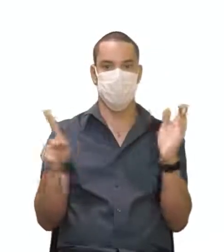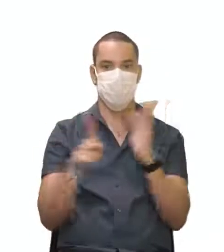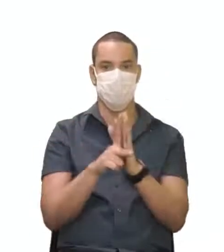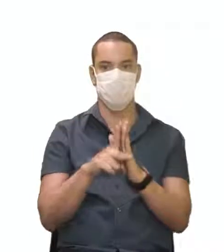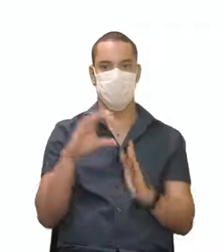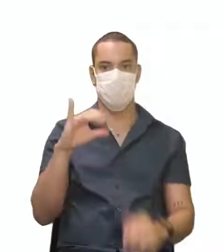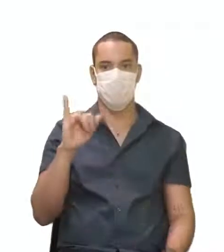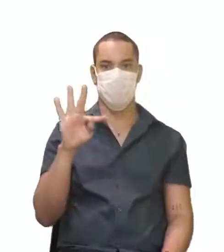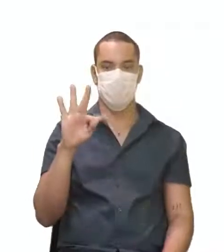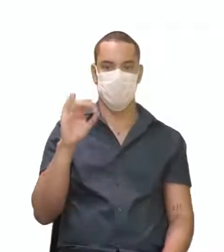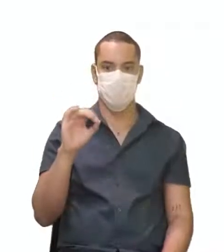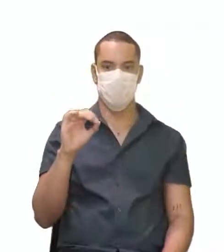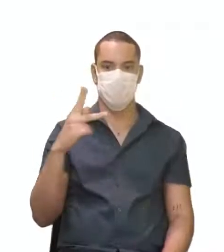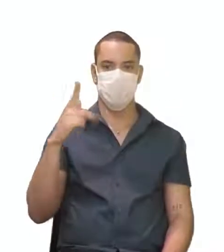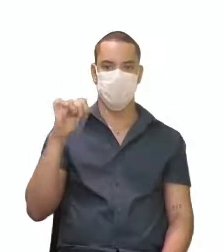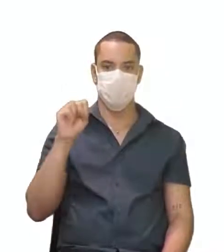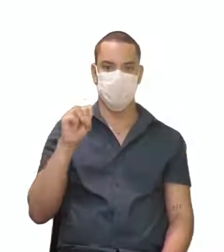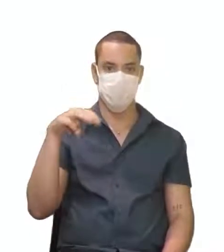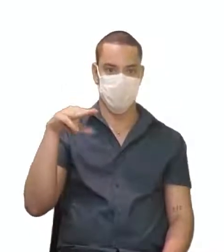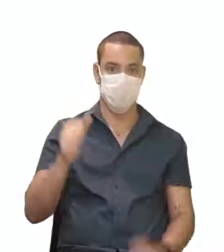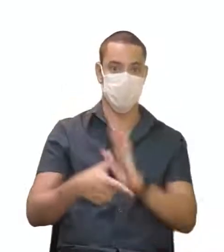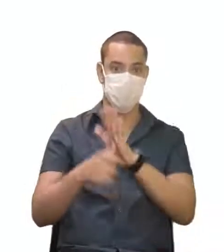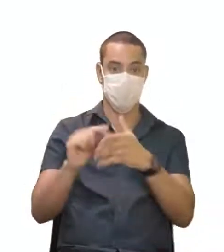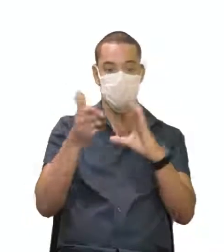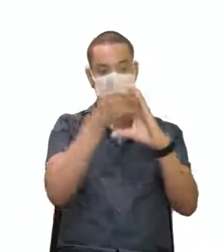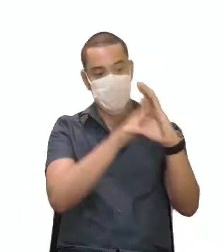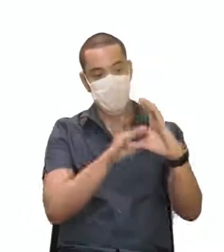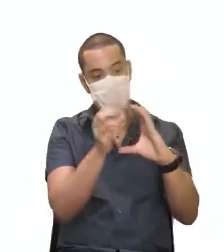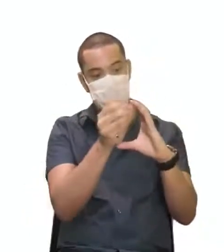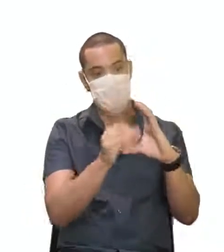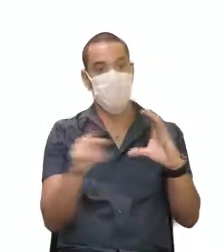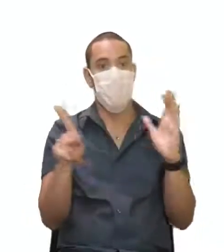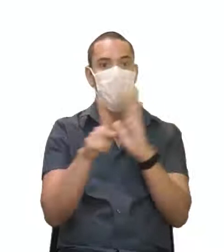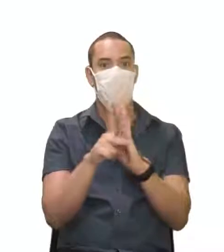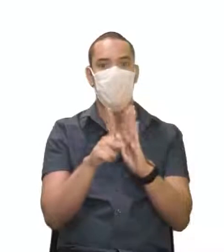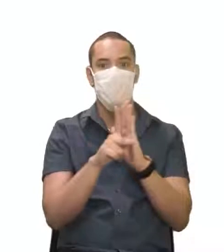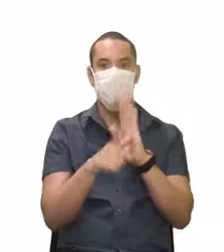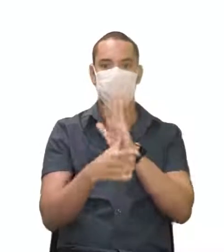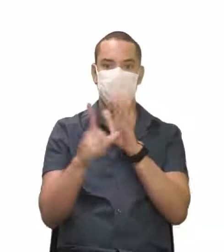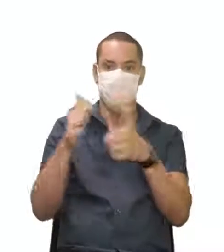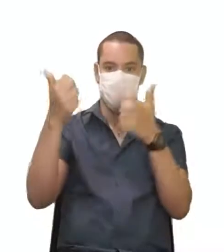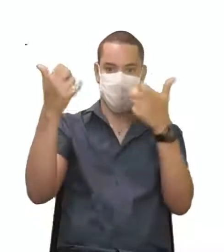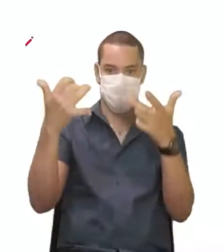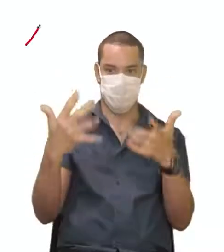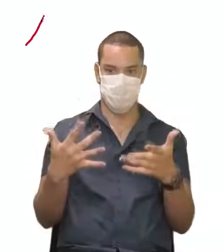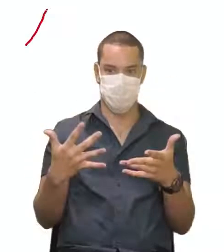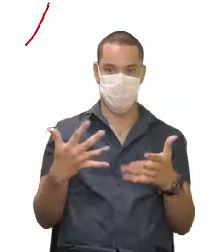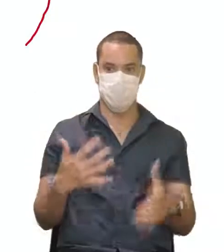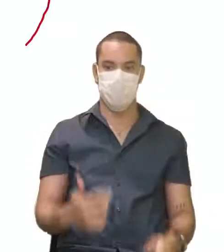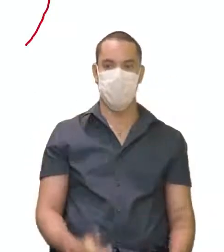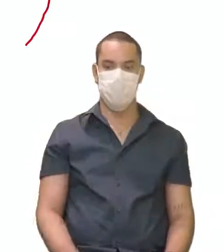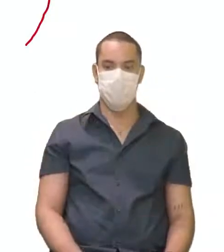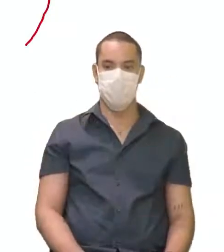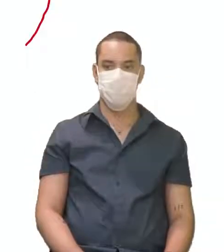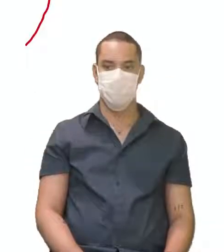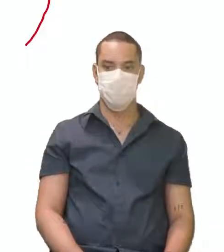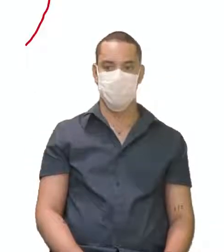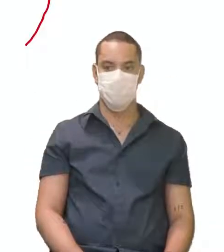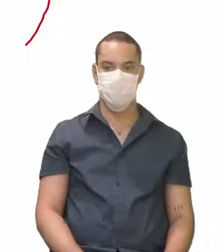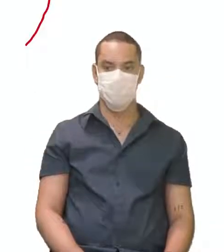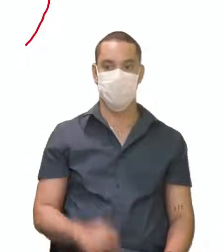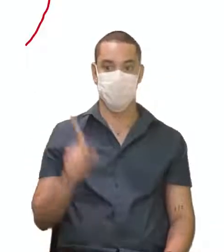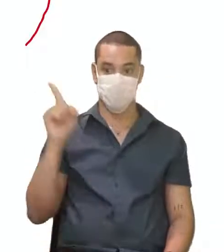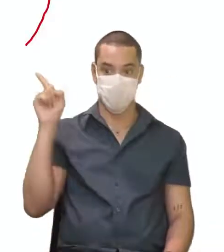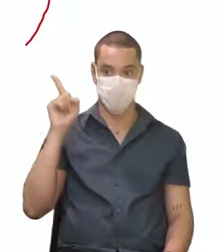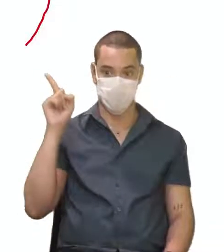desse citoplasma. Lá na célula animal, a força ela é de fora para... Ai, cadê o outro lado? De fora para dentro,